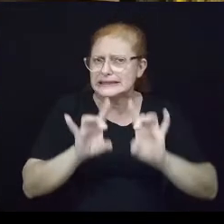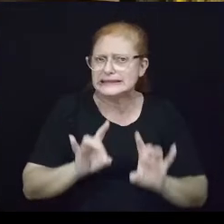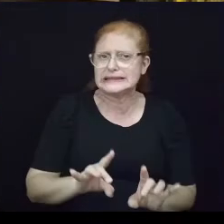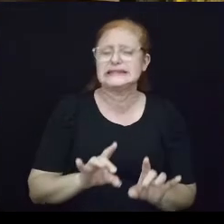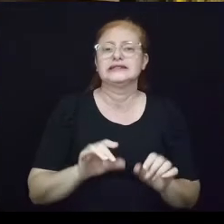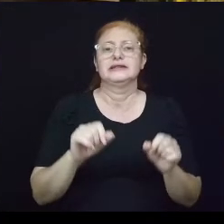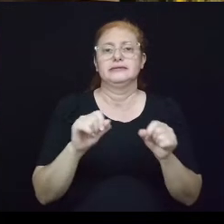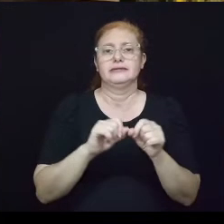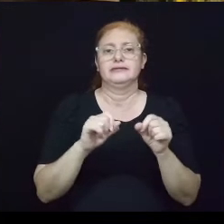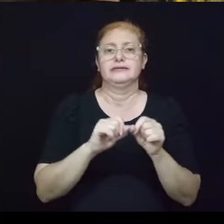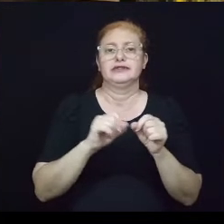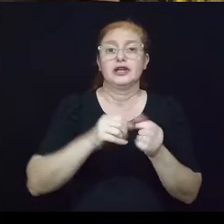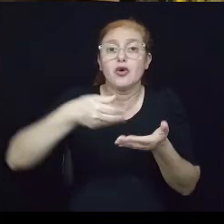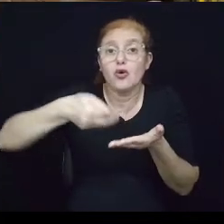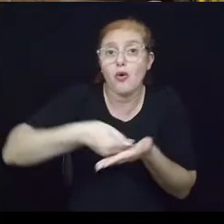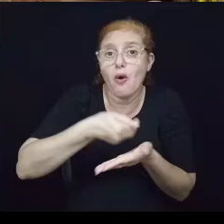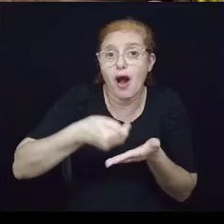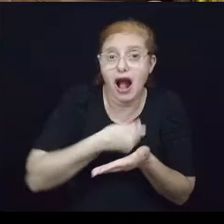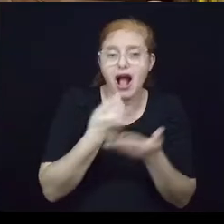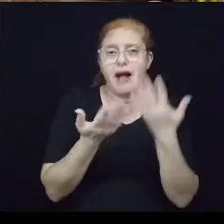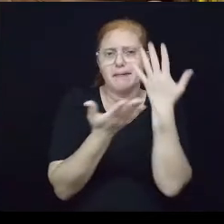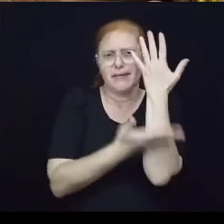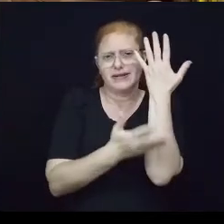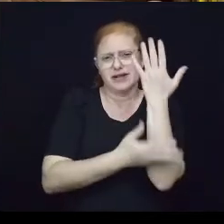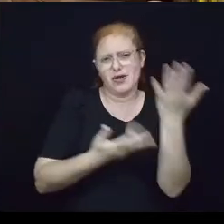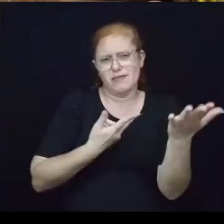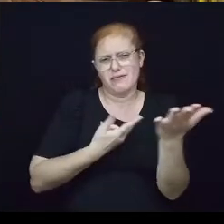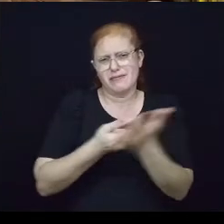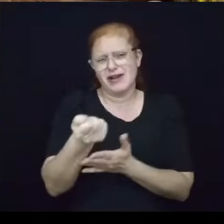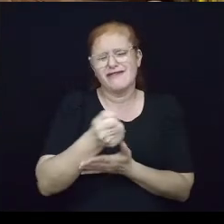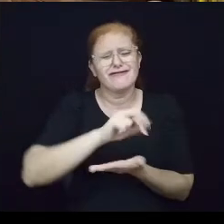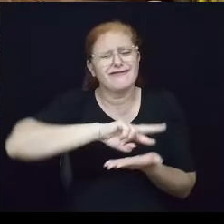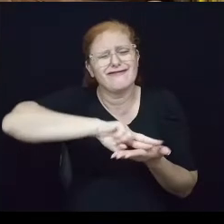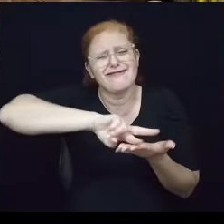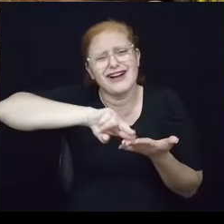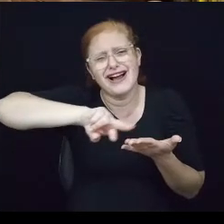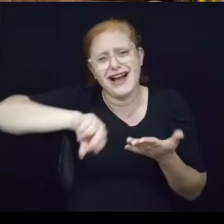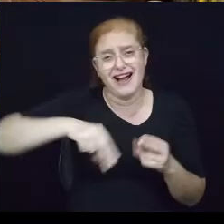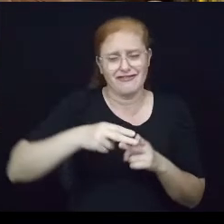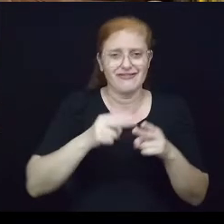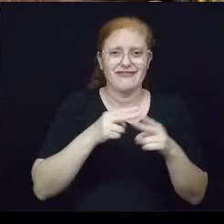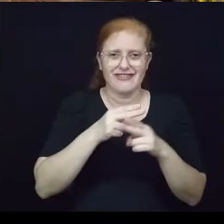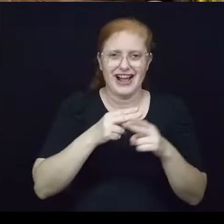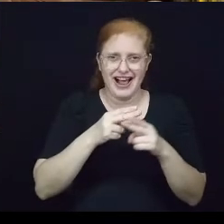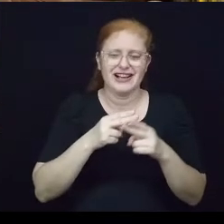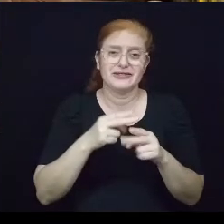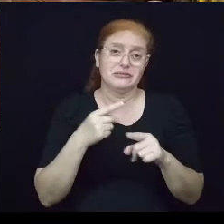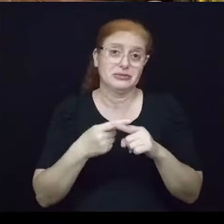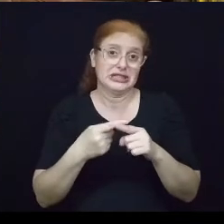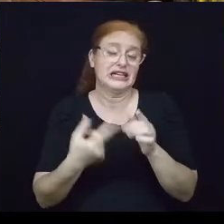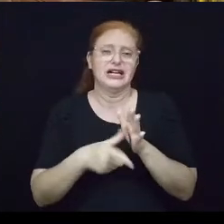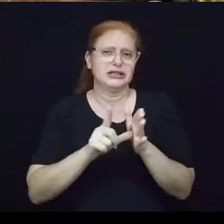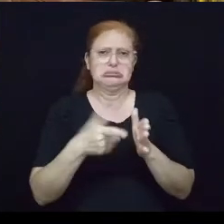fazer colheres de madeira. E eu comprei várias dessas facas de colher de madeira, que antes não